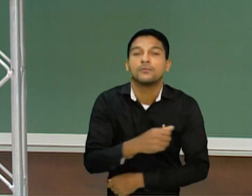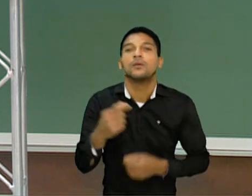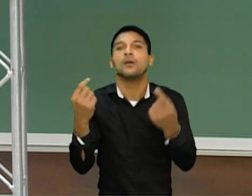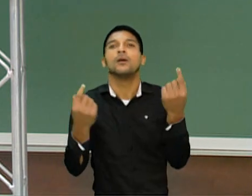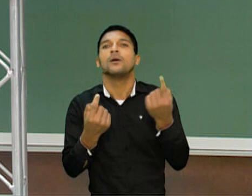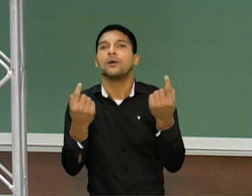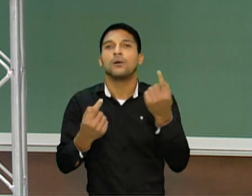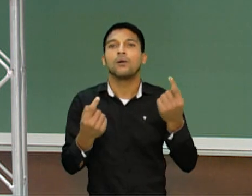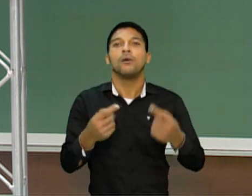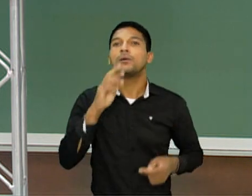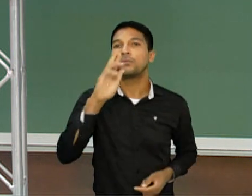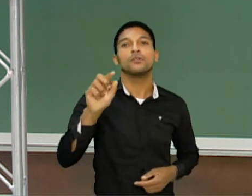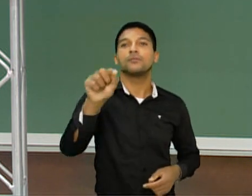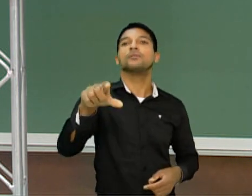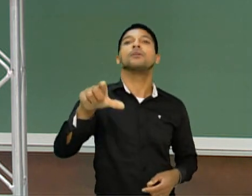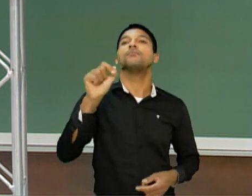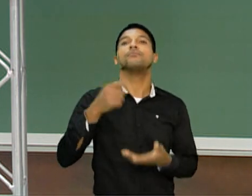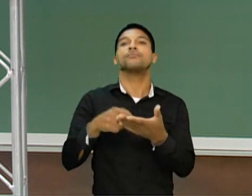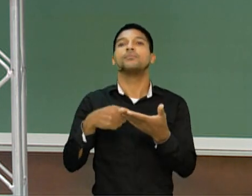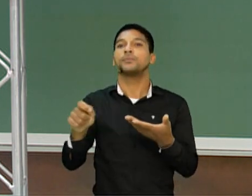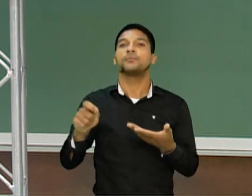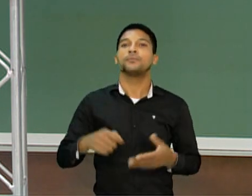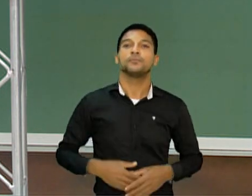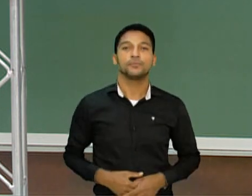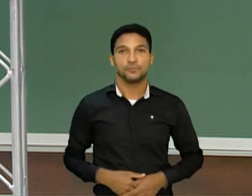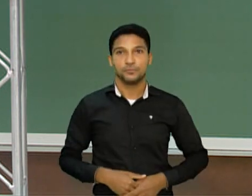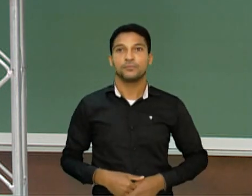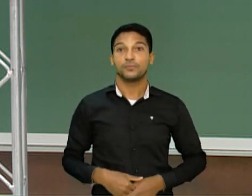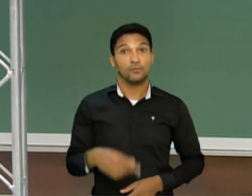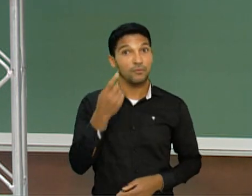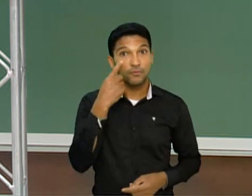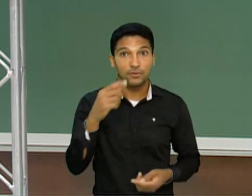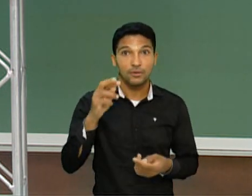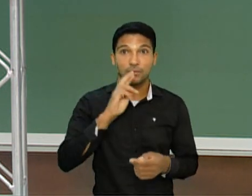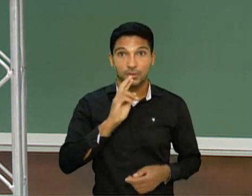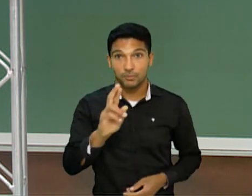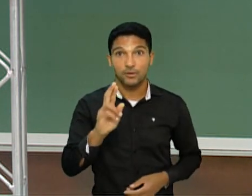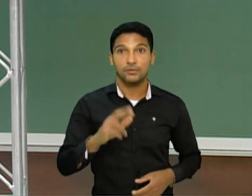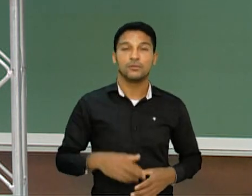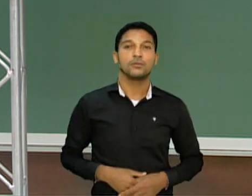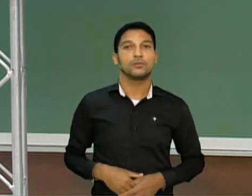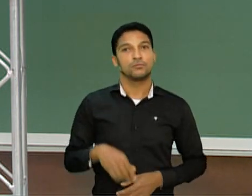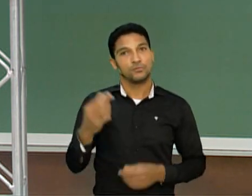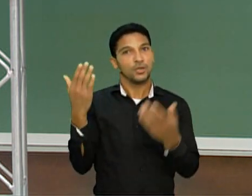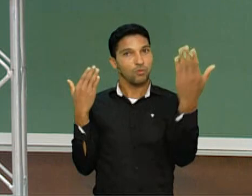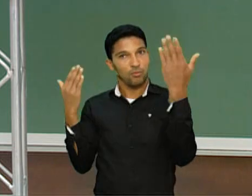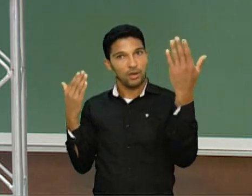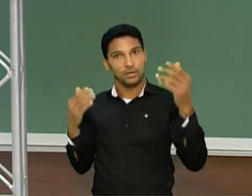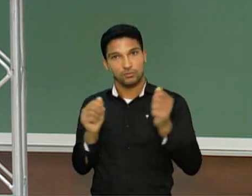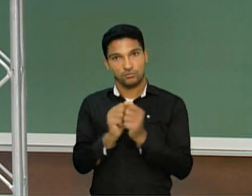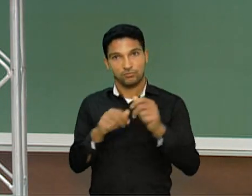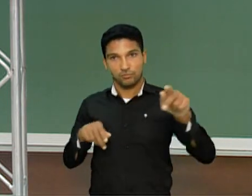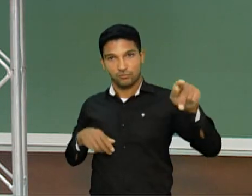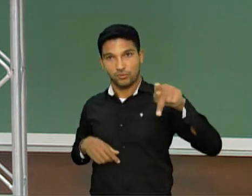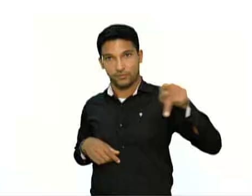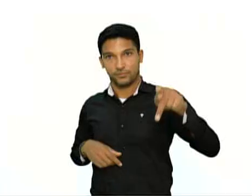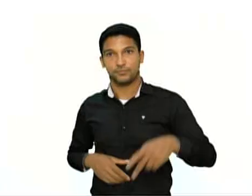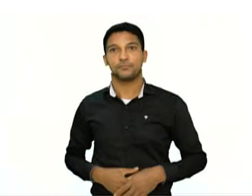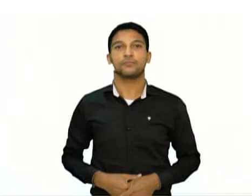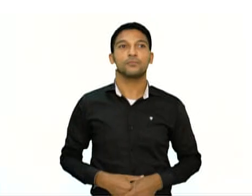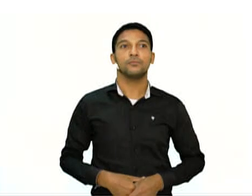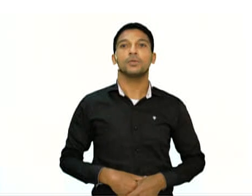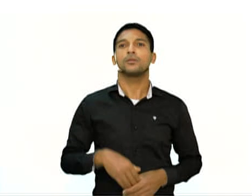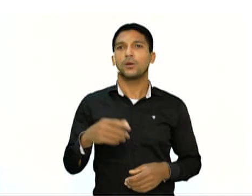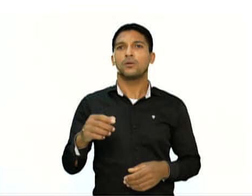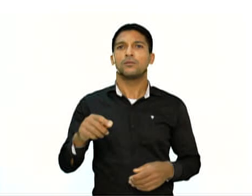Qual foi a resposta que você escreveu no seu caderno? Vamos ver a resposta que eu coloquei aqui, aí você compara com a sua. A partir da dúvida